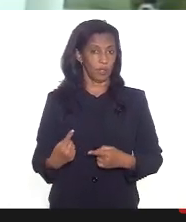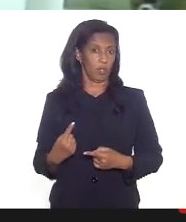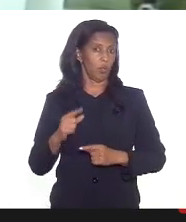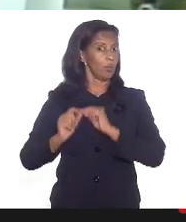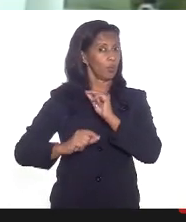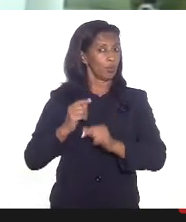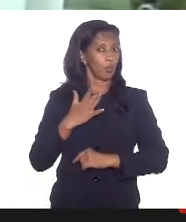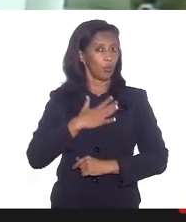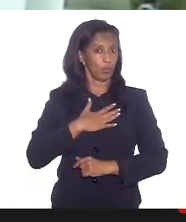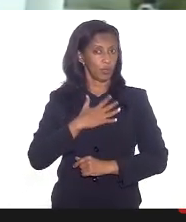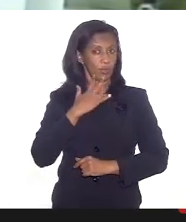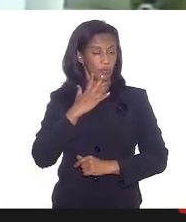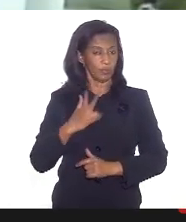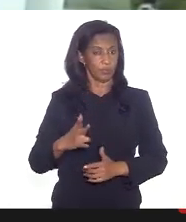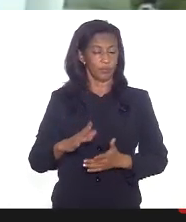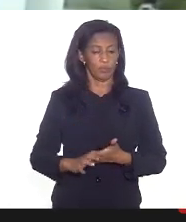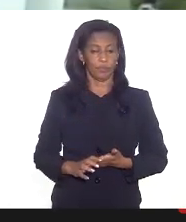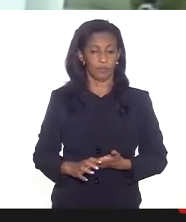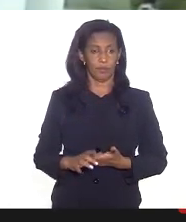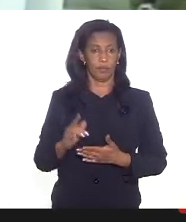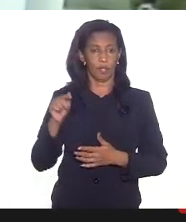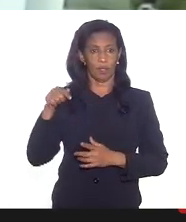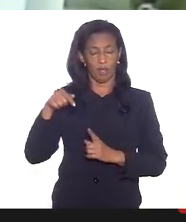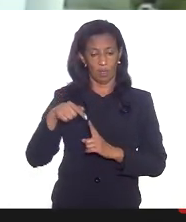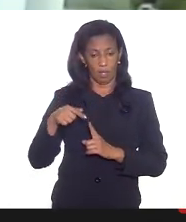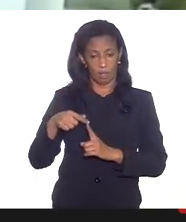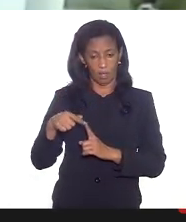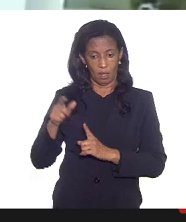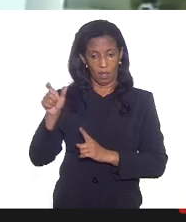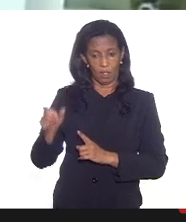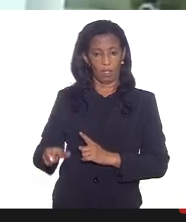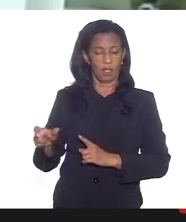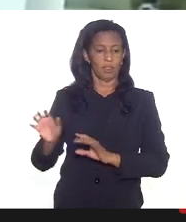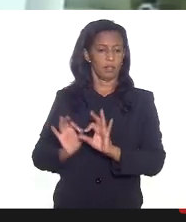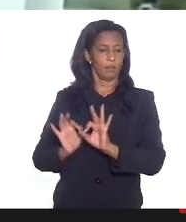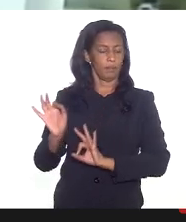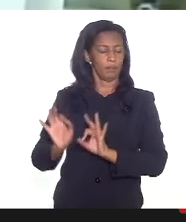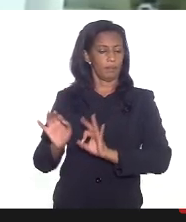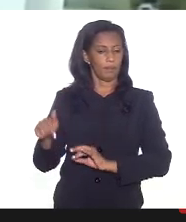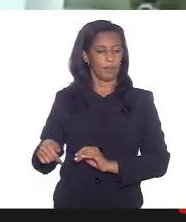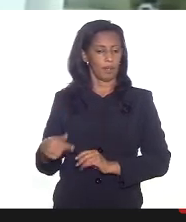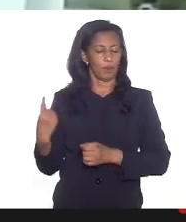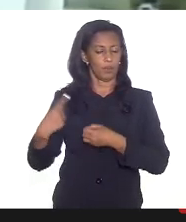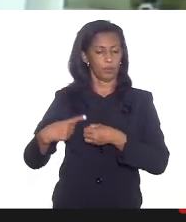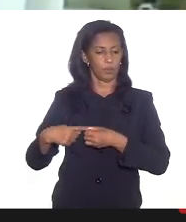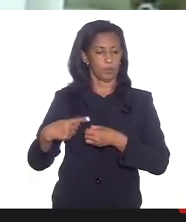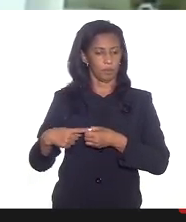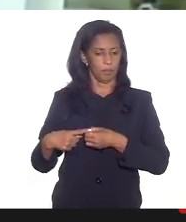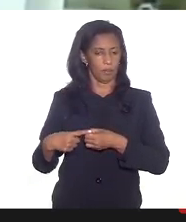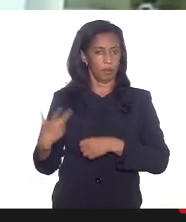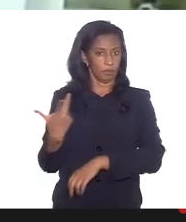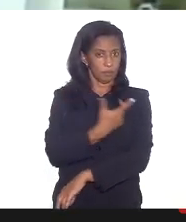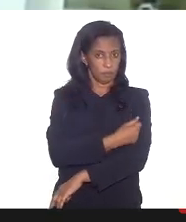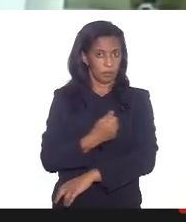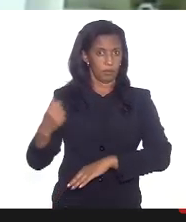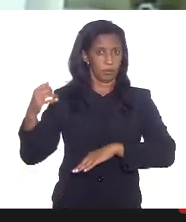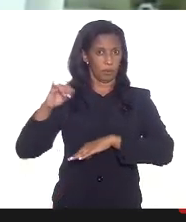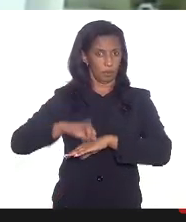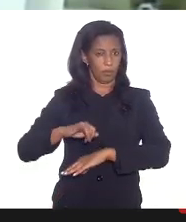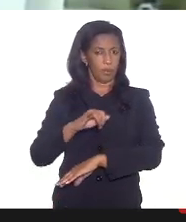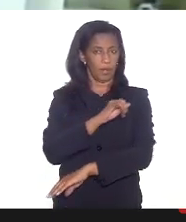gostaria de poder ar o seguinte essa esse ano na Municipal de imunização aqui do